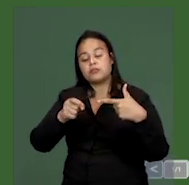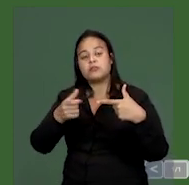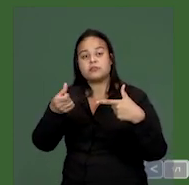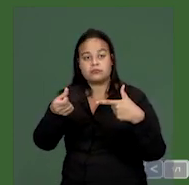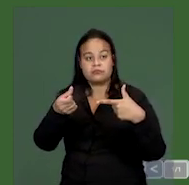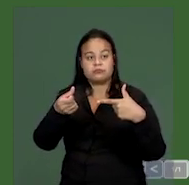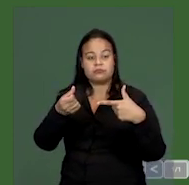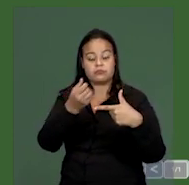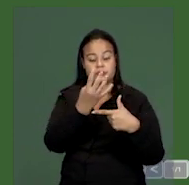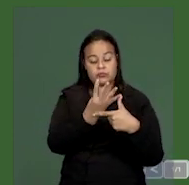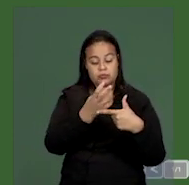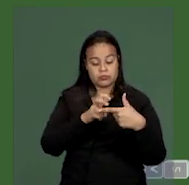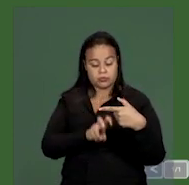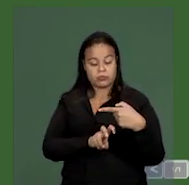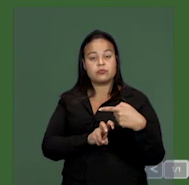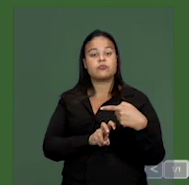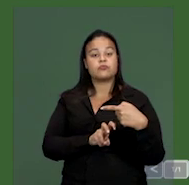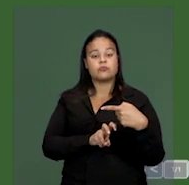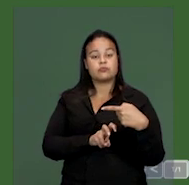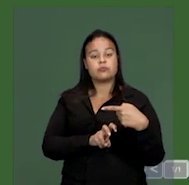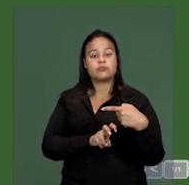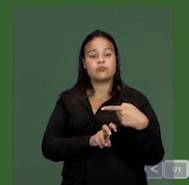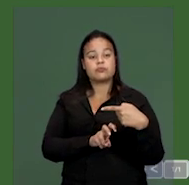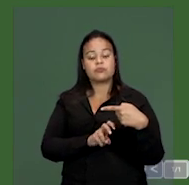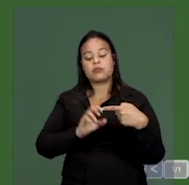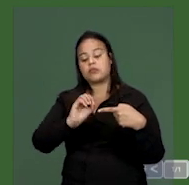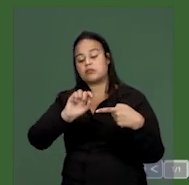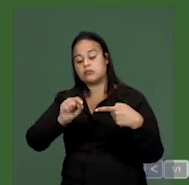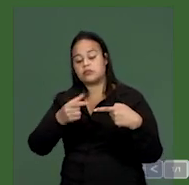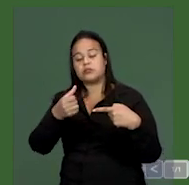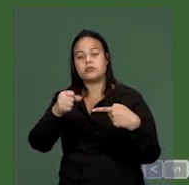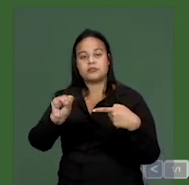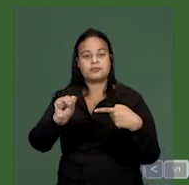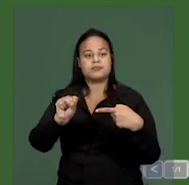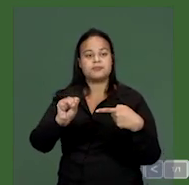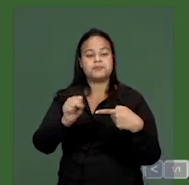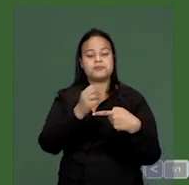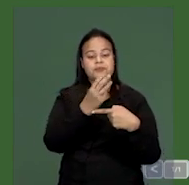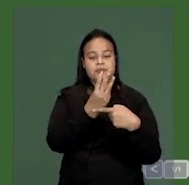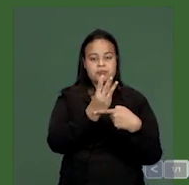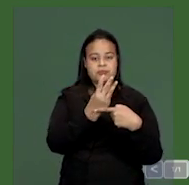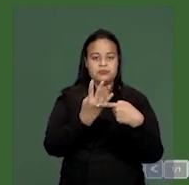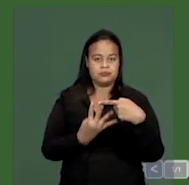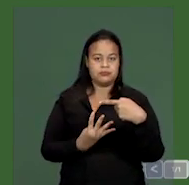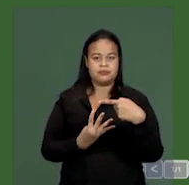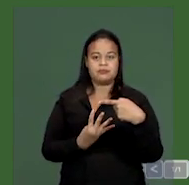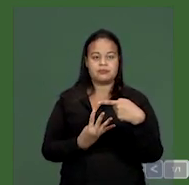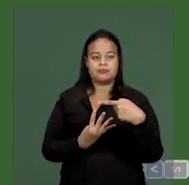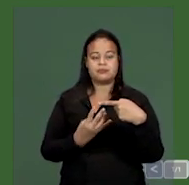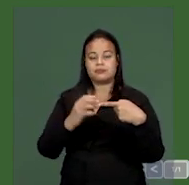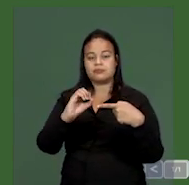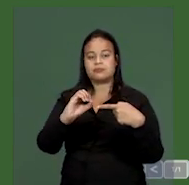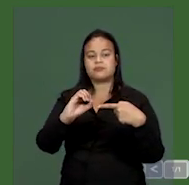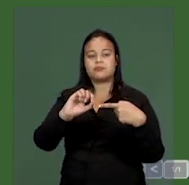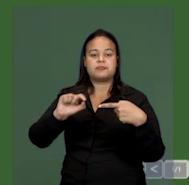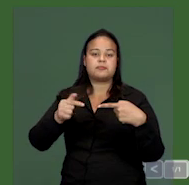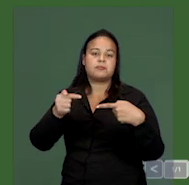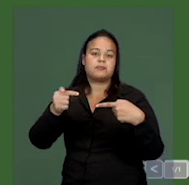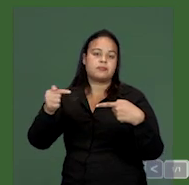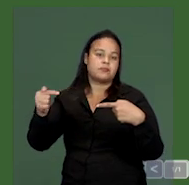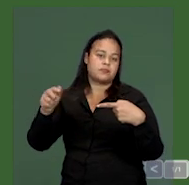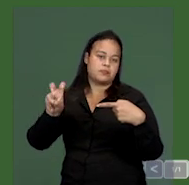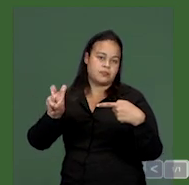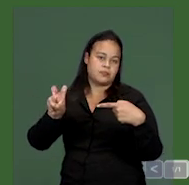dividido por 5 eu tenho 0,8. E 3 dividido por 4 eu tenho